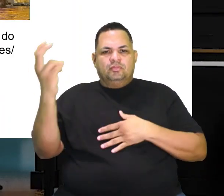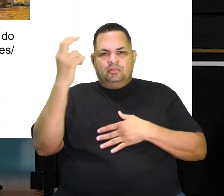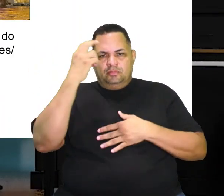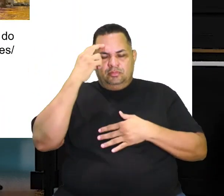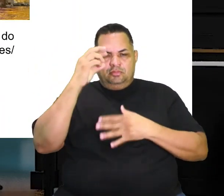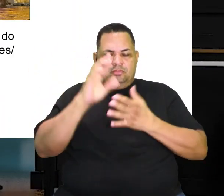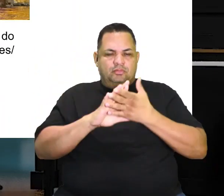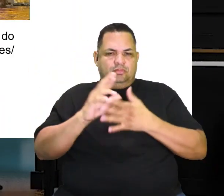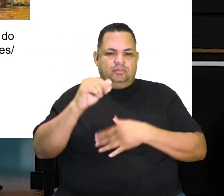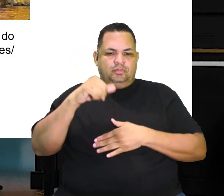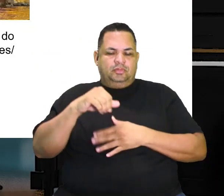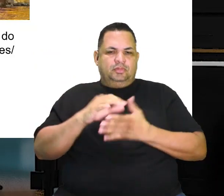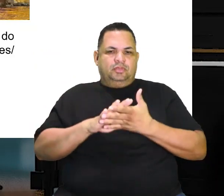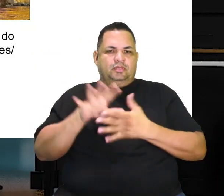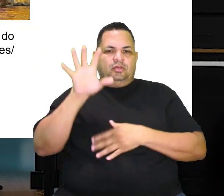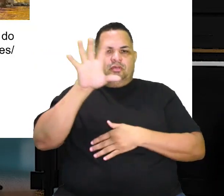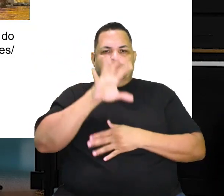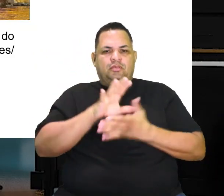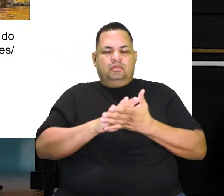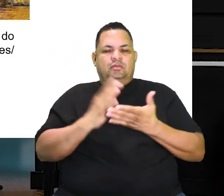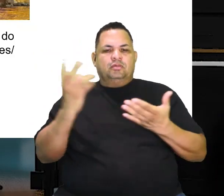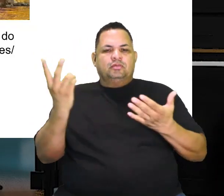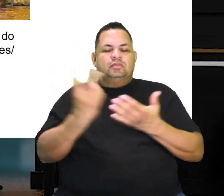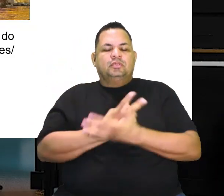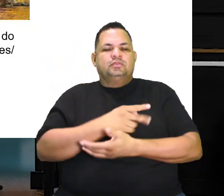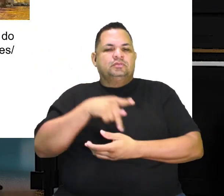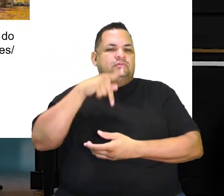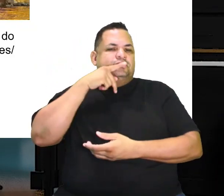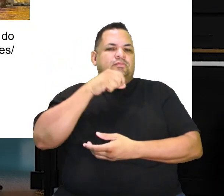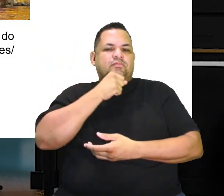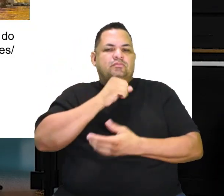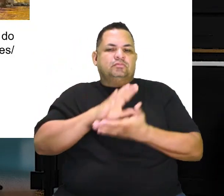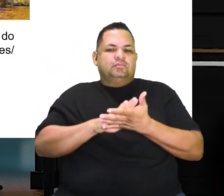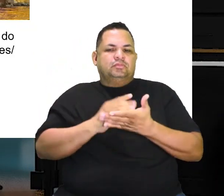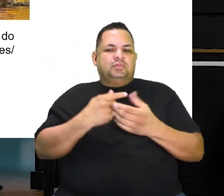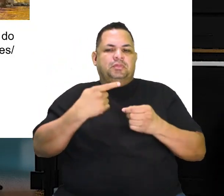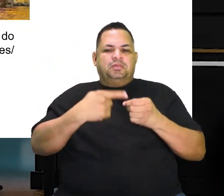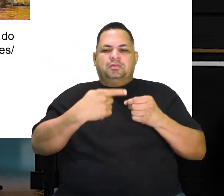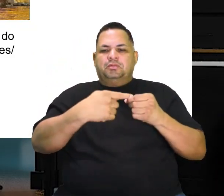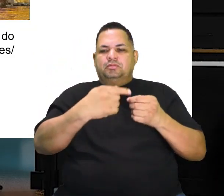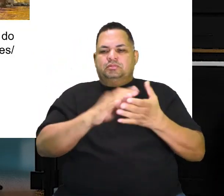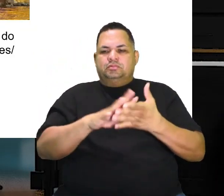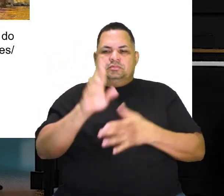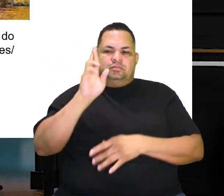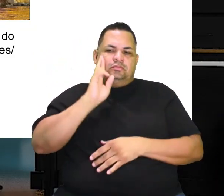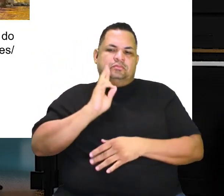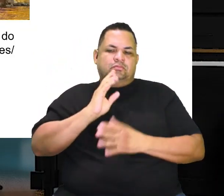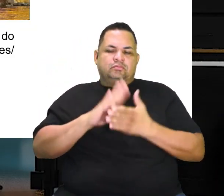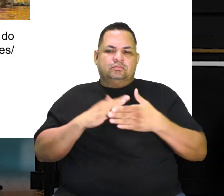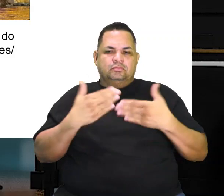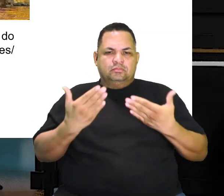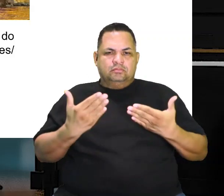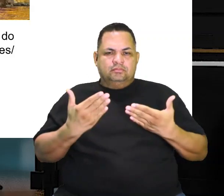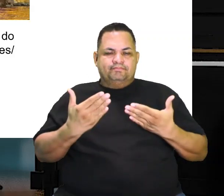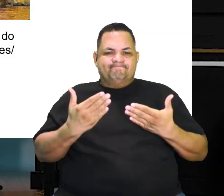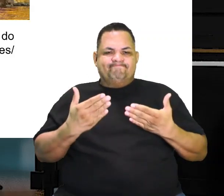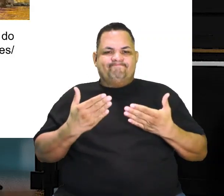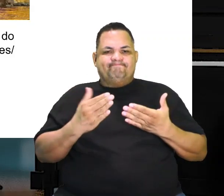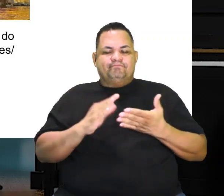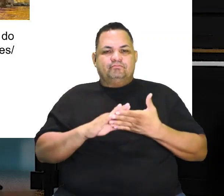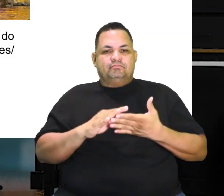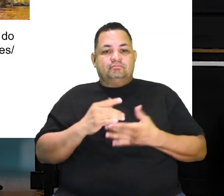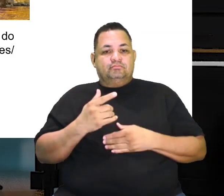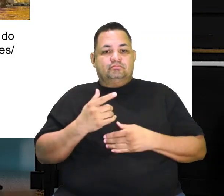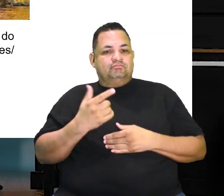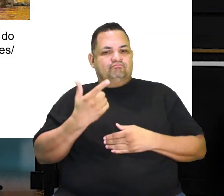culturais aqui da nossa região, que ocorrem em Porto Velho e em alguns municípios. Certo? Não quer dizer que ocorrem em todos. Também não